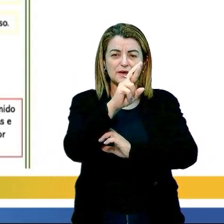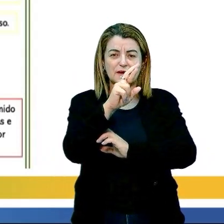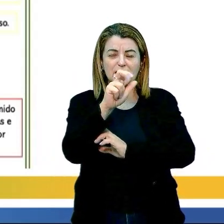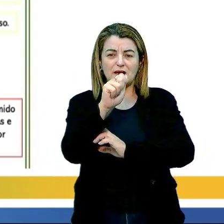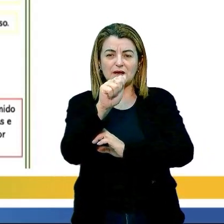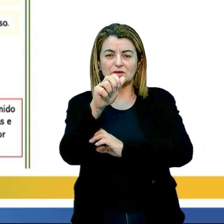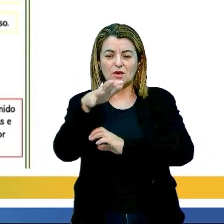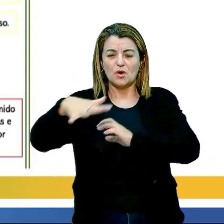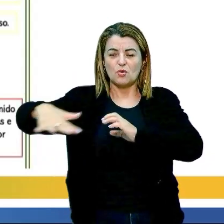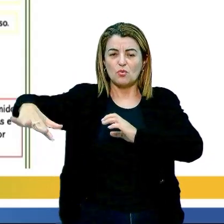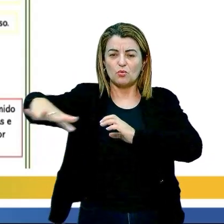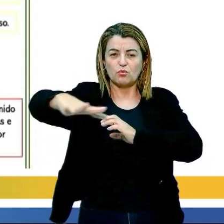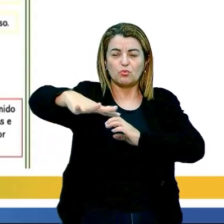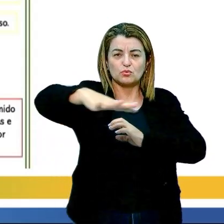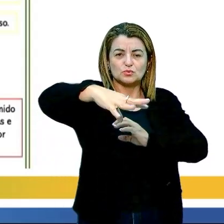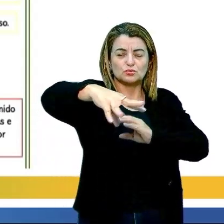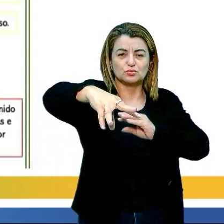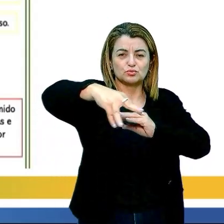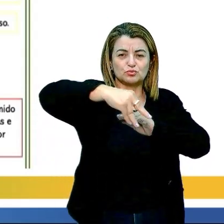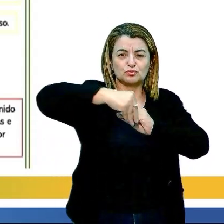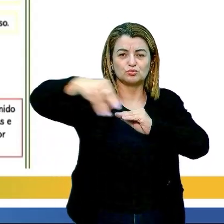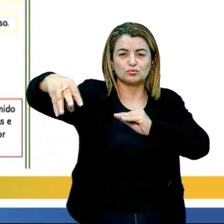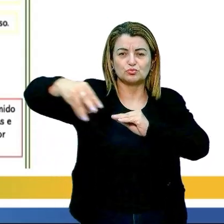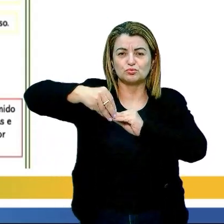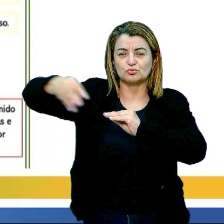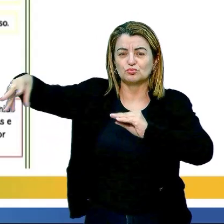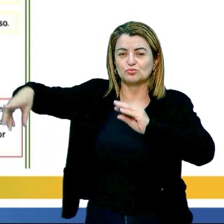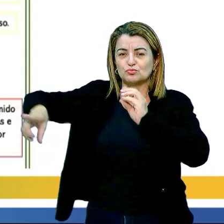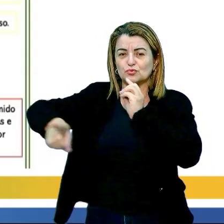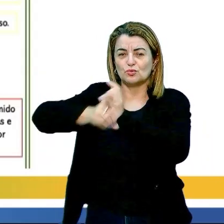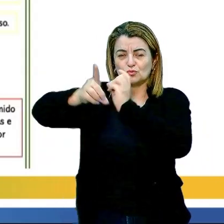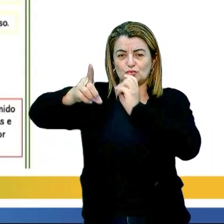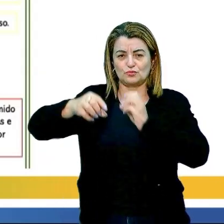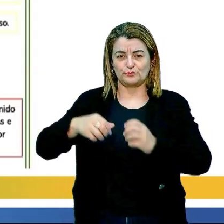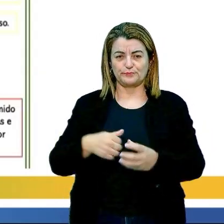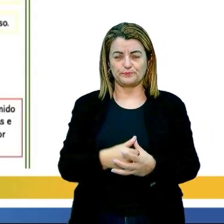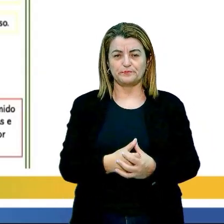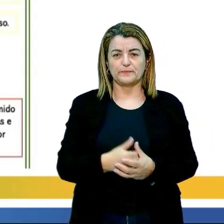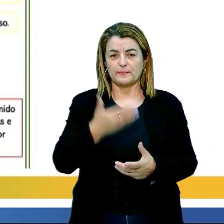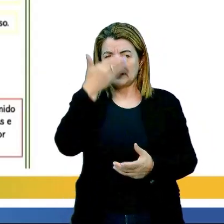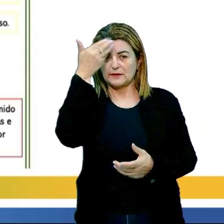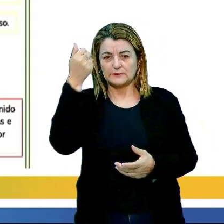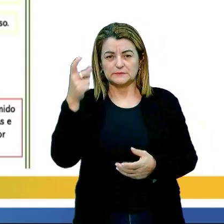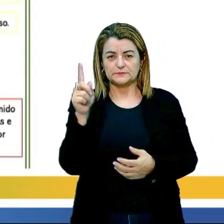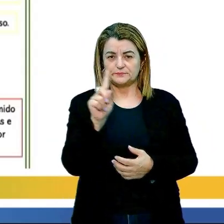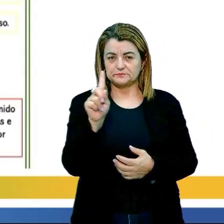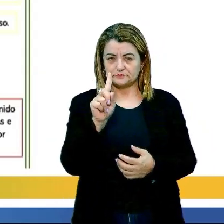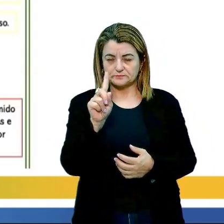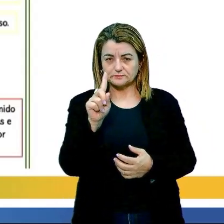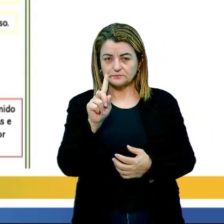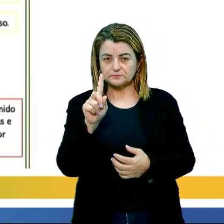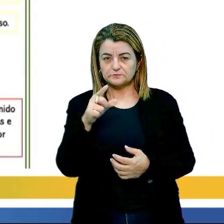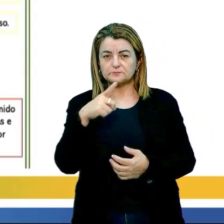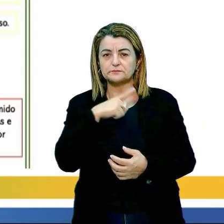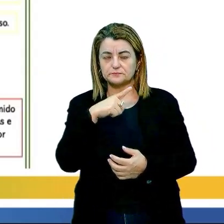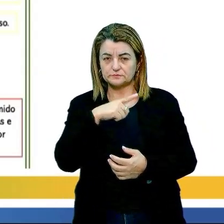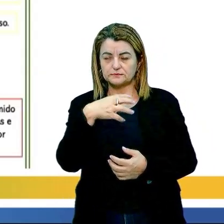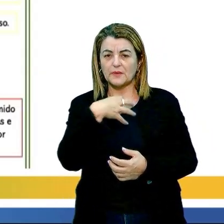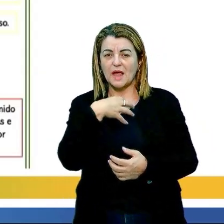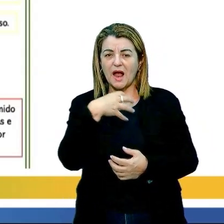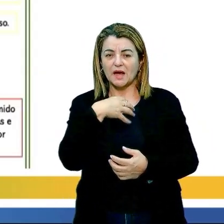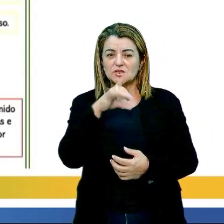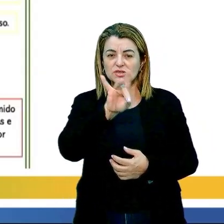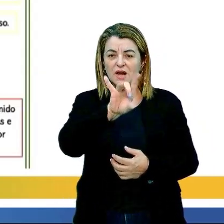os demais biomas brasileiros. Não esqueçam, aí está para vocês as características